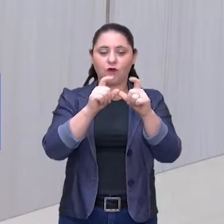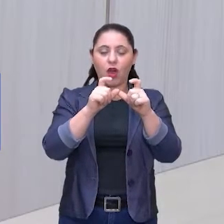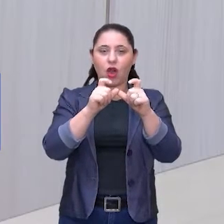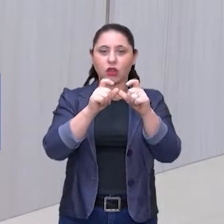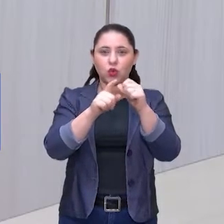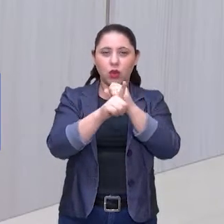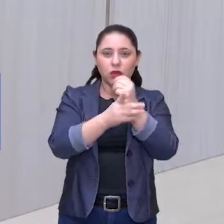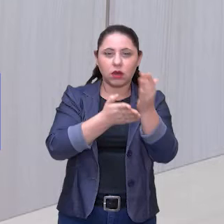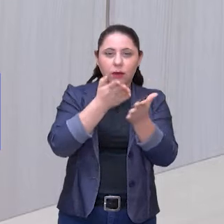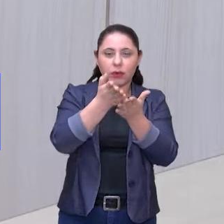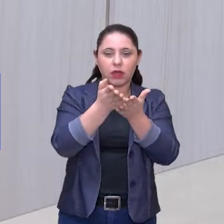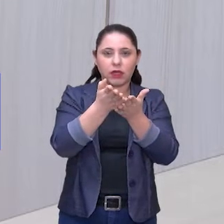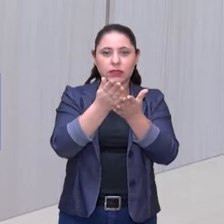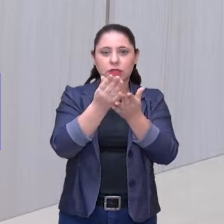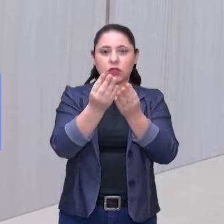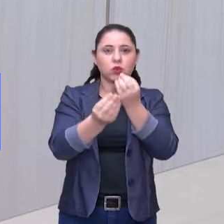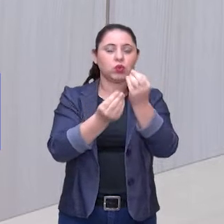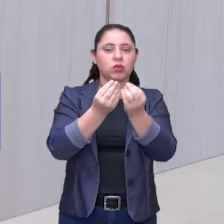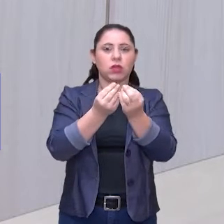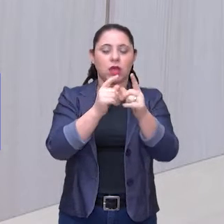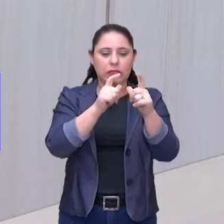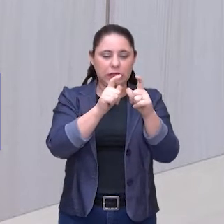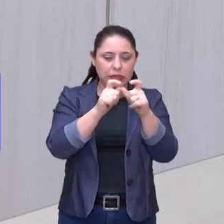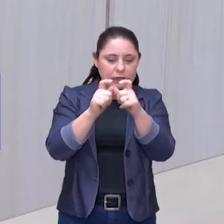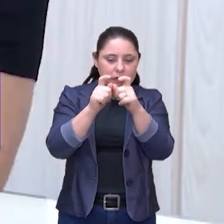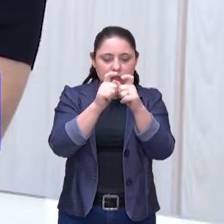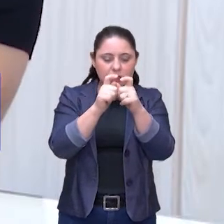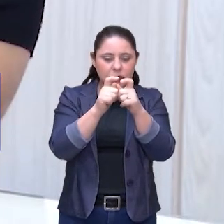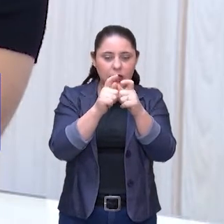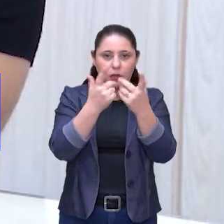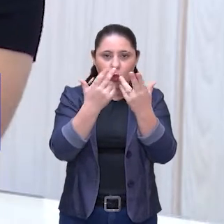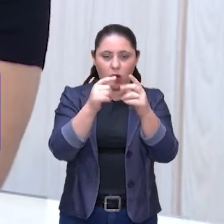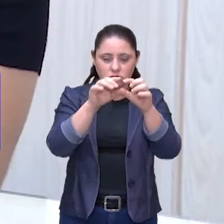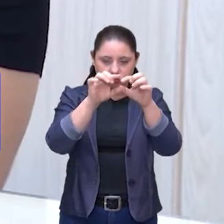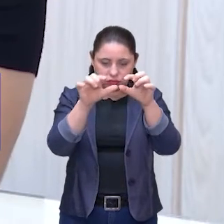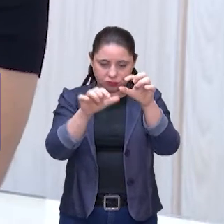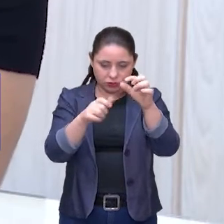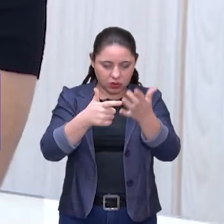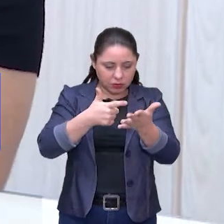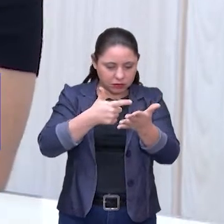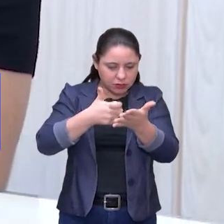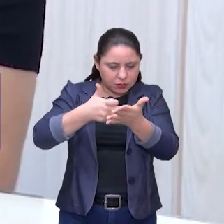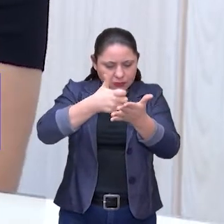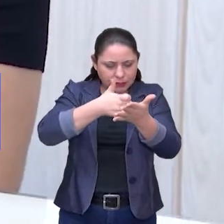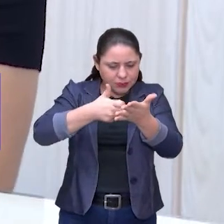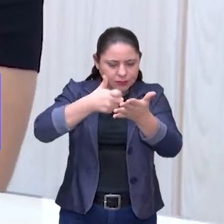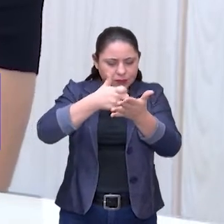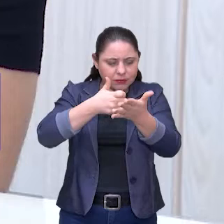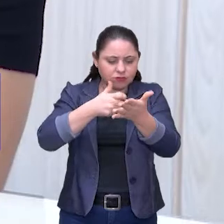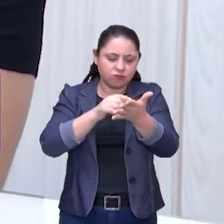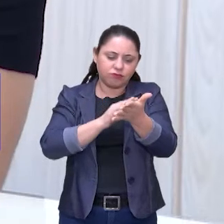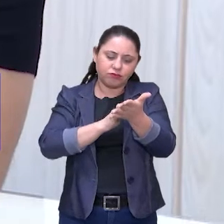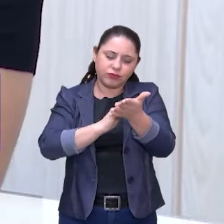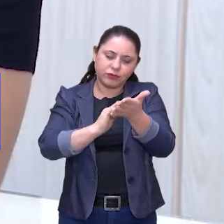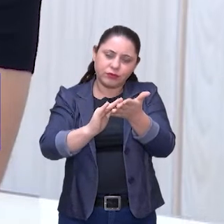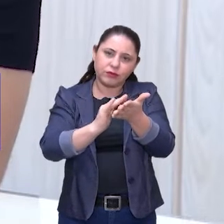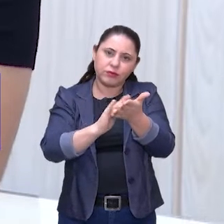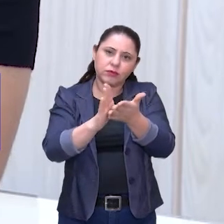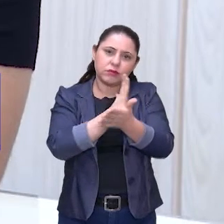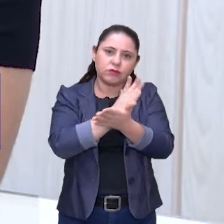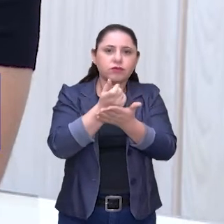com fototerapia primeiro, antes, depois que não resolve com os tópicos, vai para